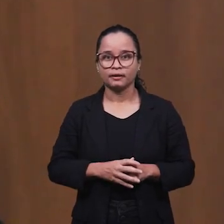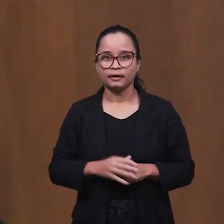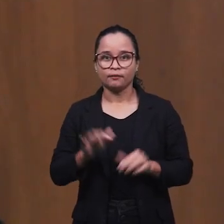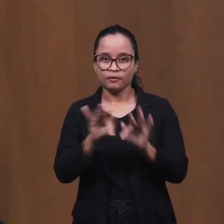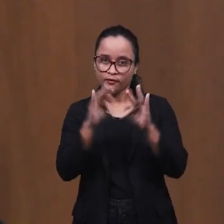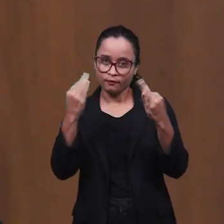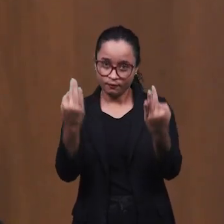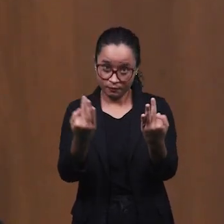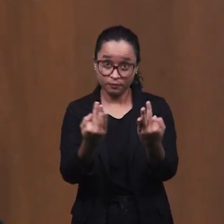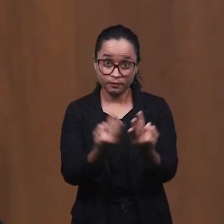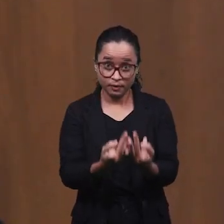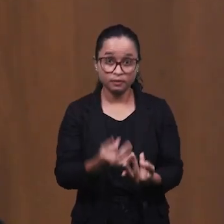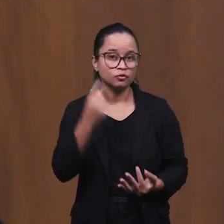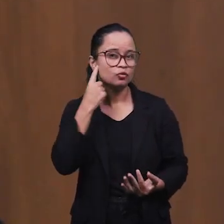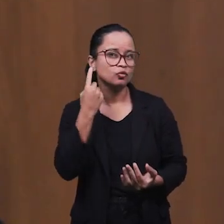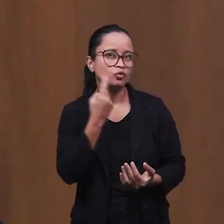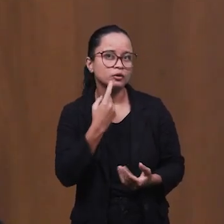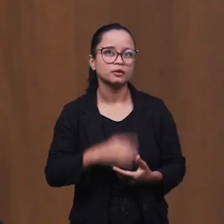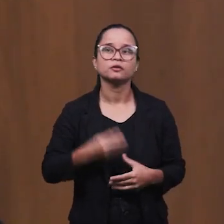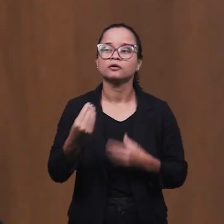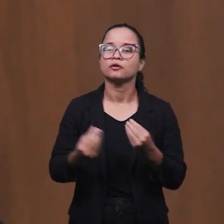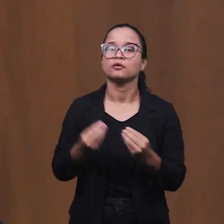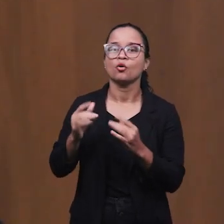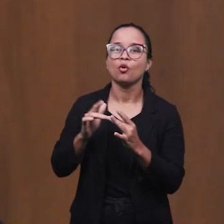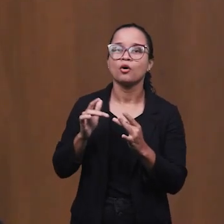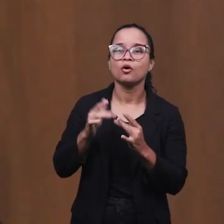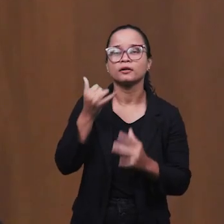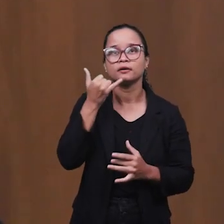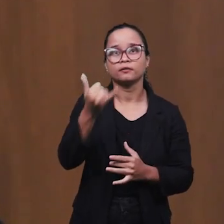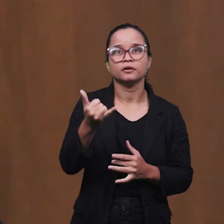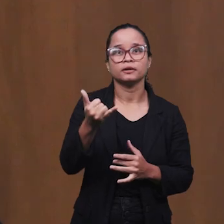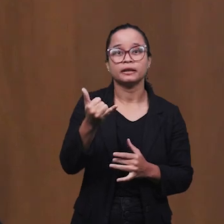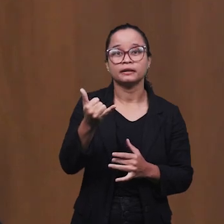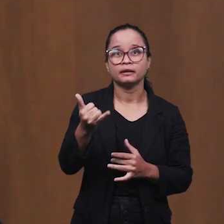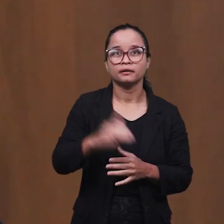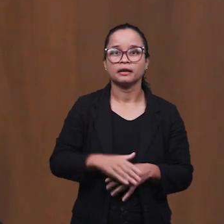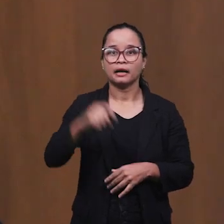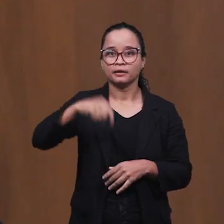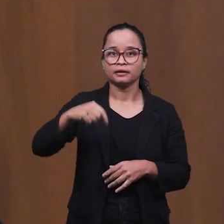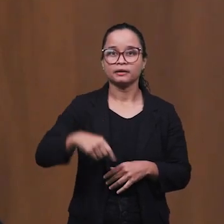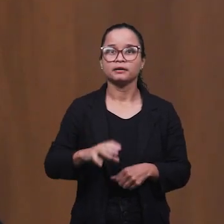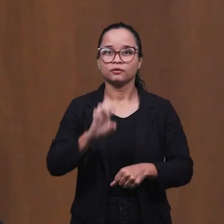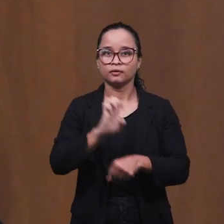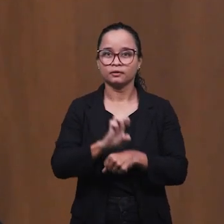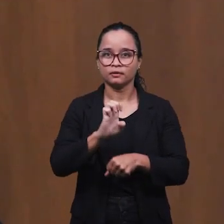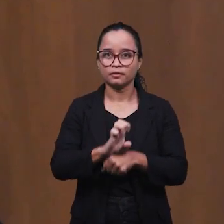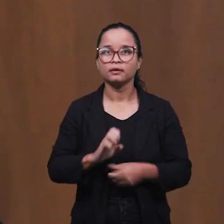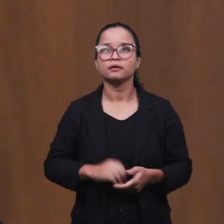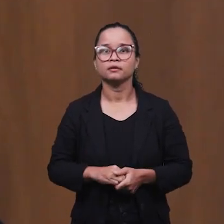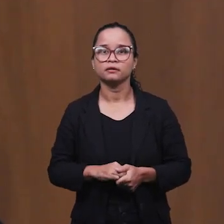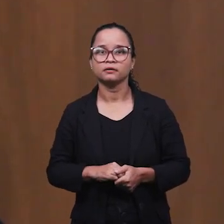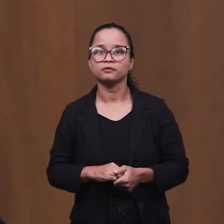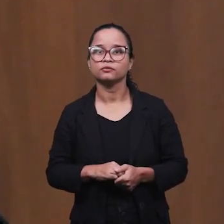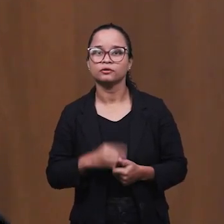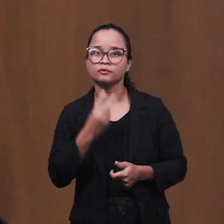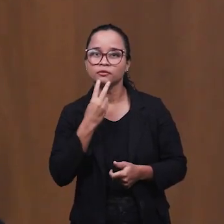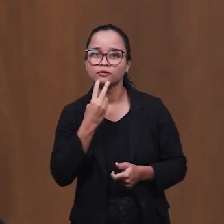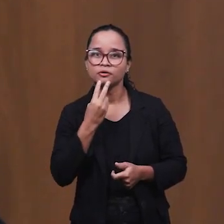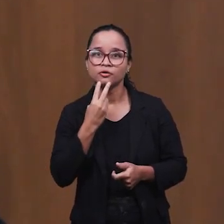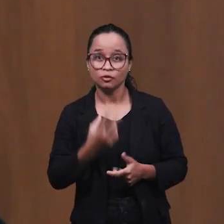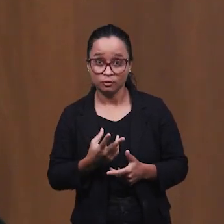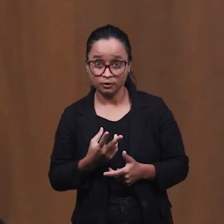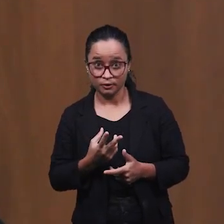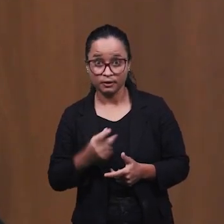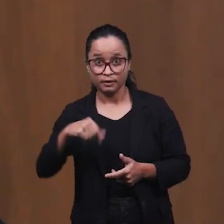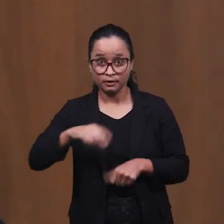que eu era pastor deles, e a gente fazia contato com eles por telefone. Aqui em Vitória do Espírito Santo existe uma forma de você telefonar para